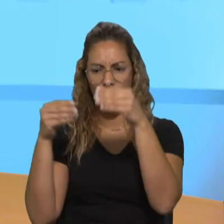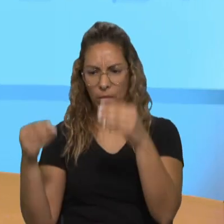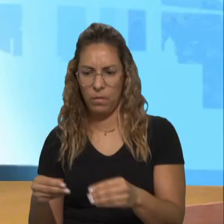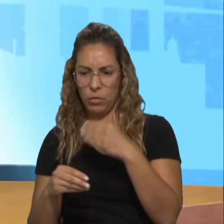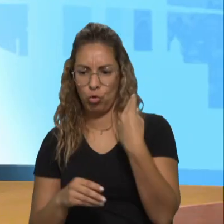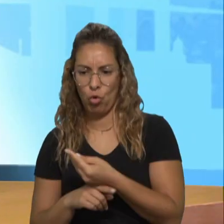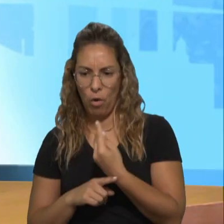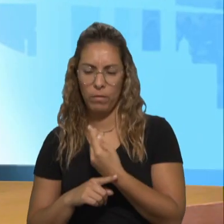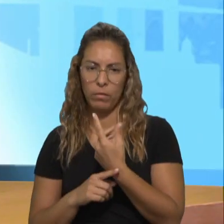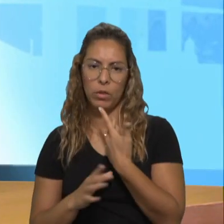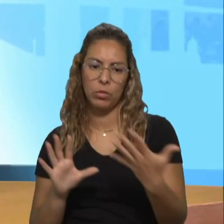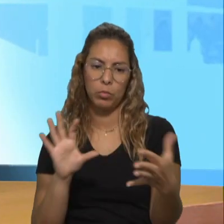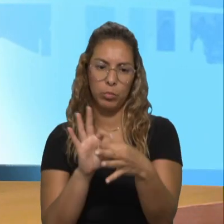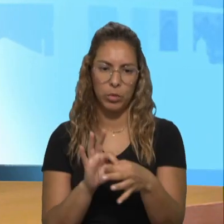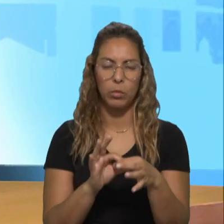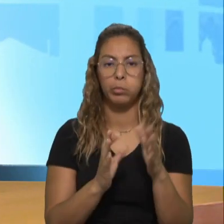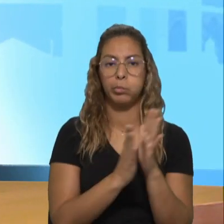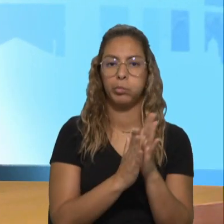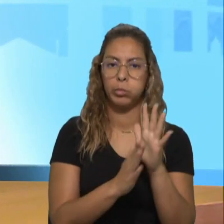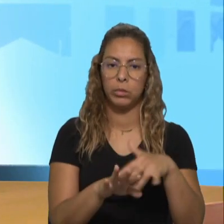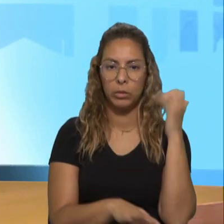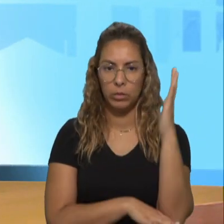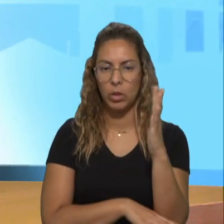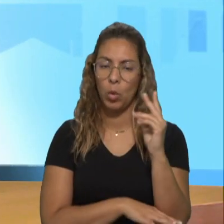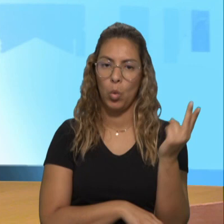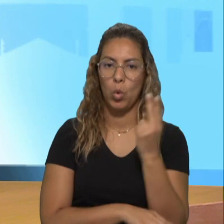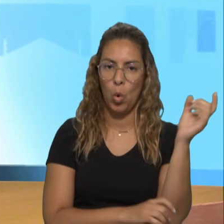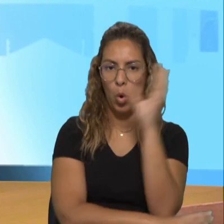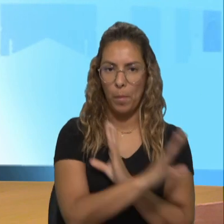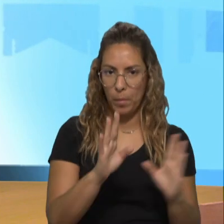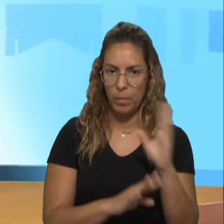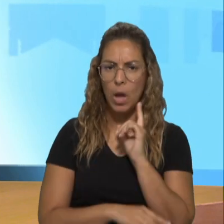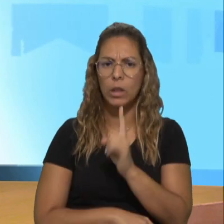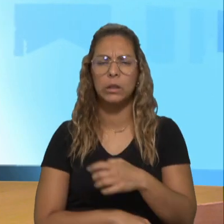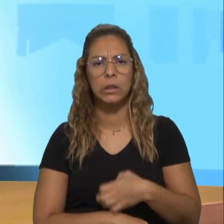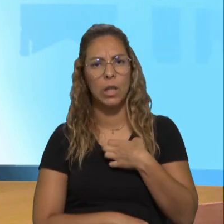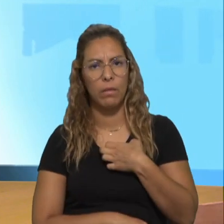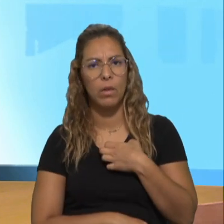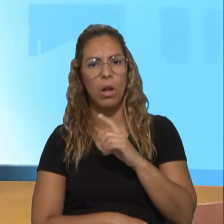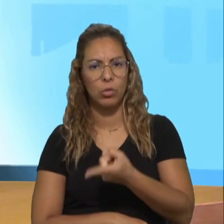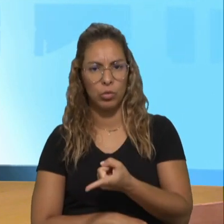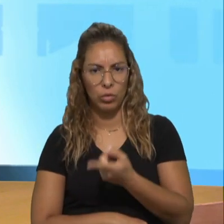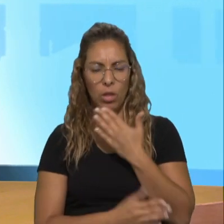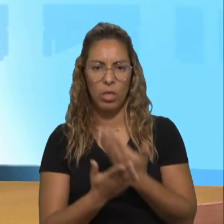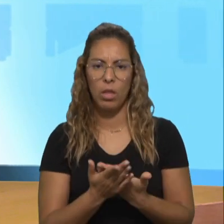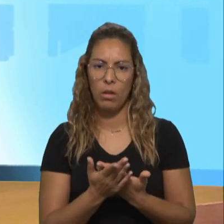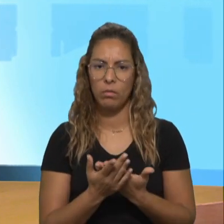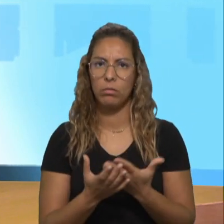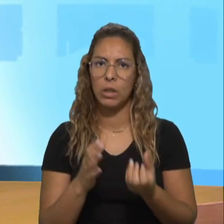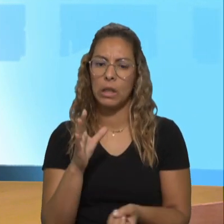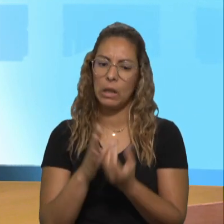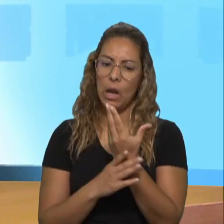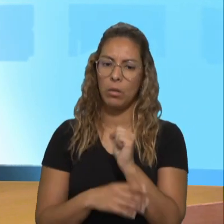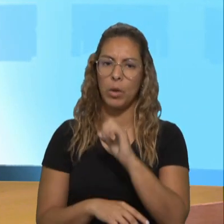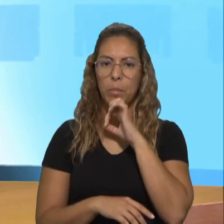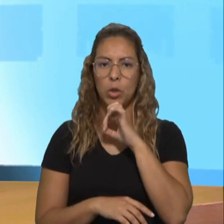jovens organizada pelas Conferências Episcopais da União Europeia? O que é que isto implica e o que significado tem este lugar criado pelos